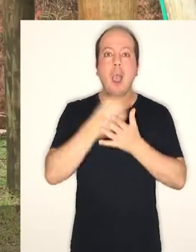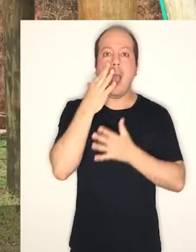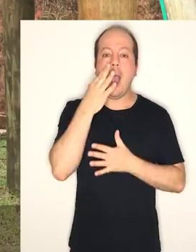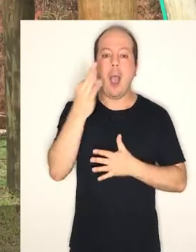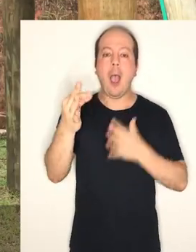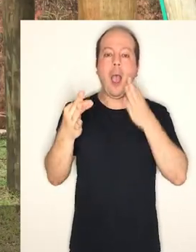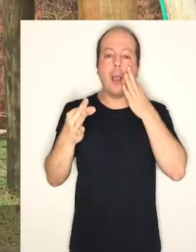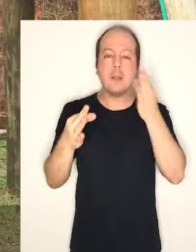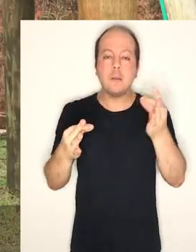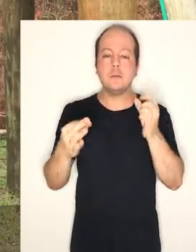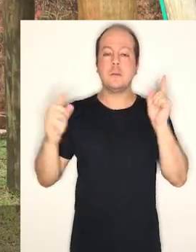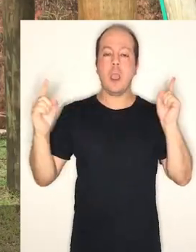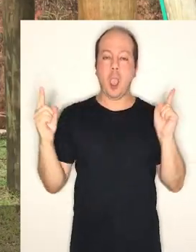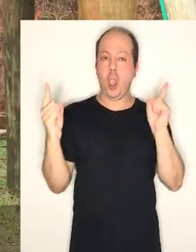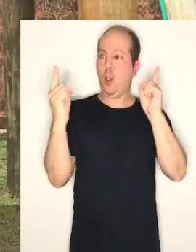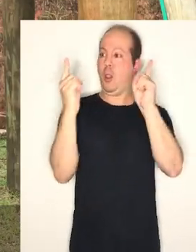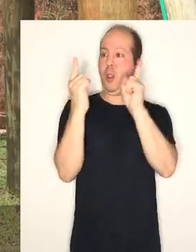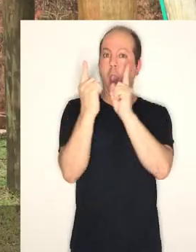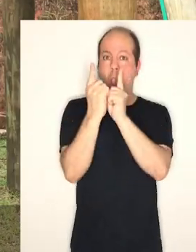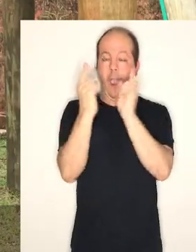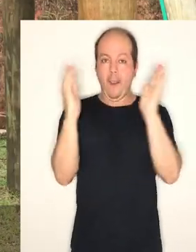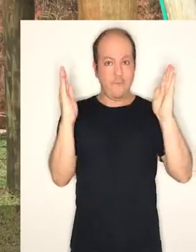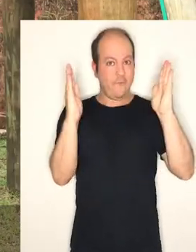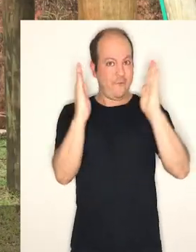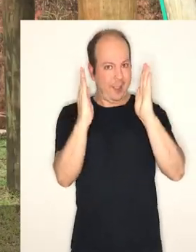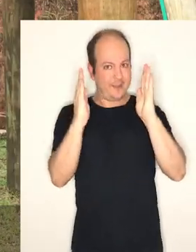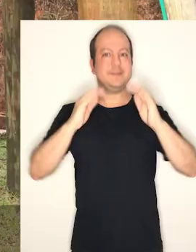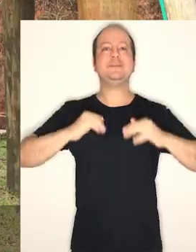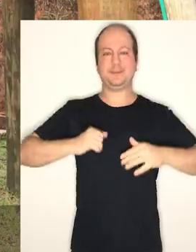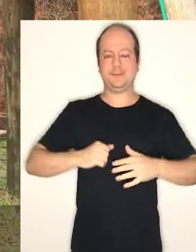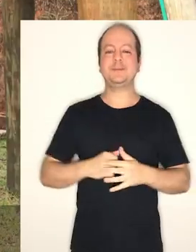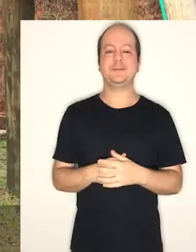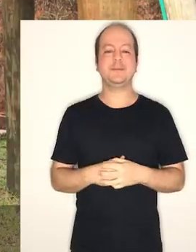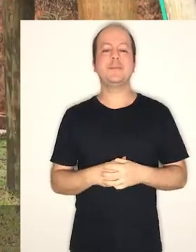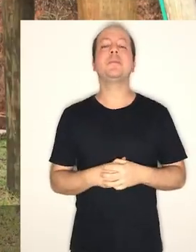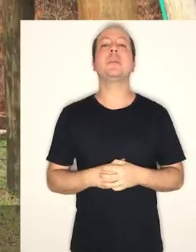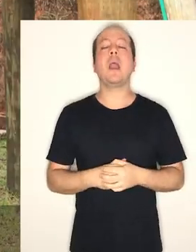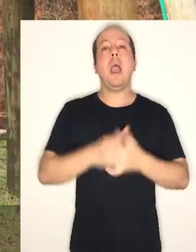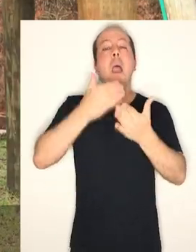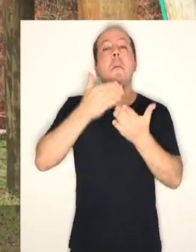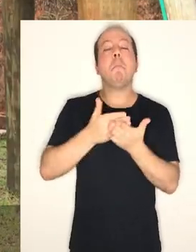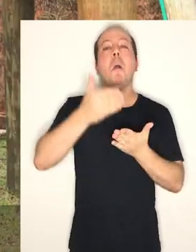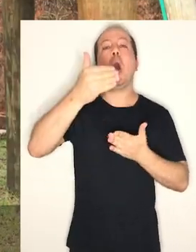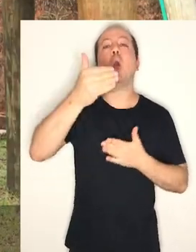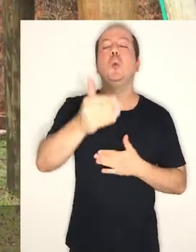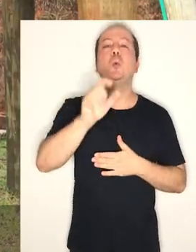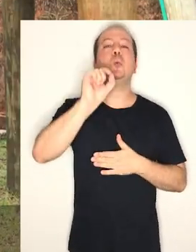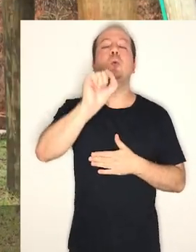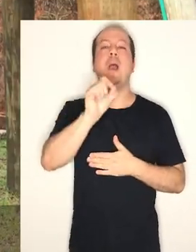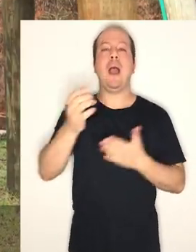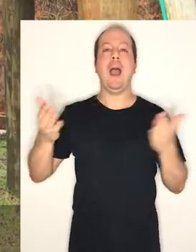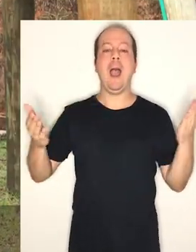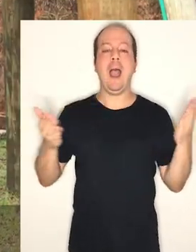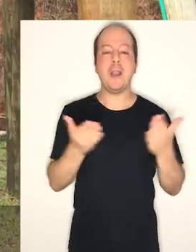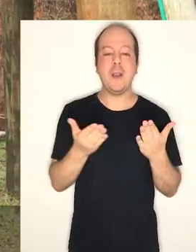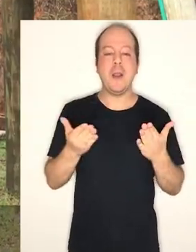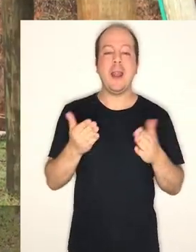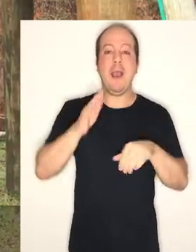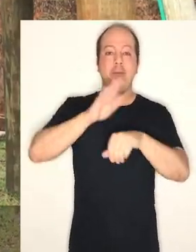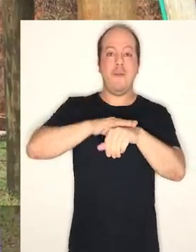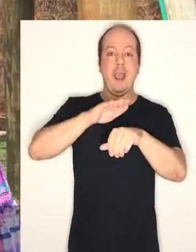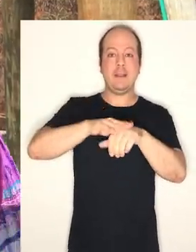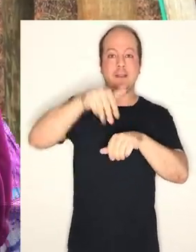atenção, todo mundo um de frente para o outro e para a outra. A partir de agora, todo mundo